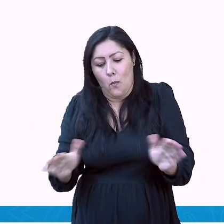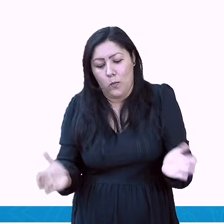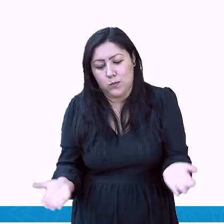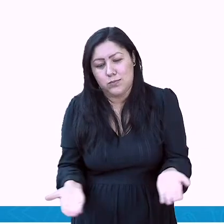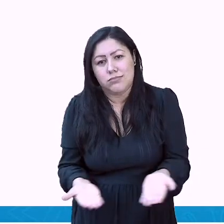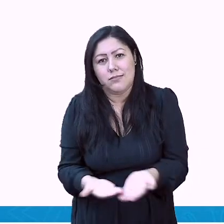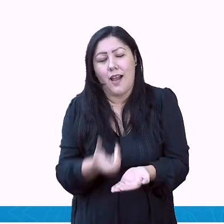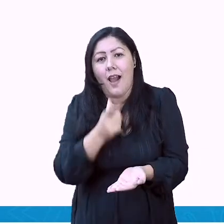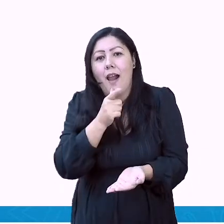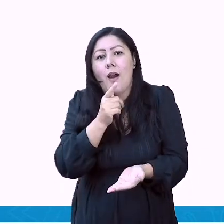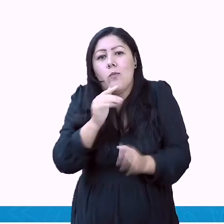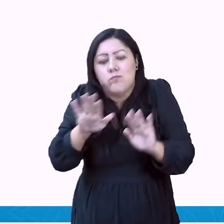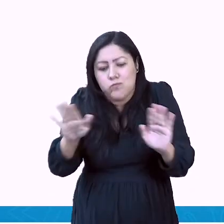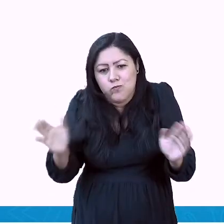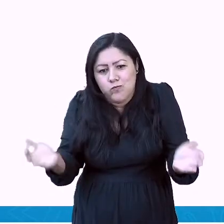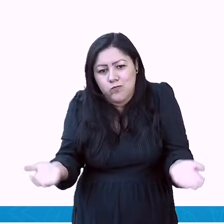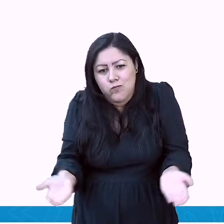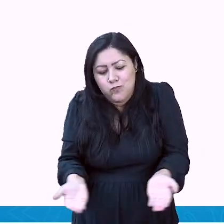águas do oceano aqui, ó,